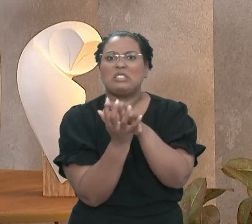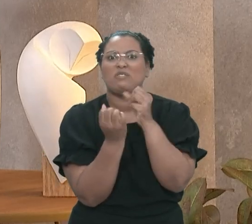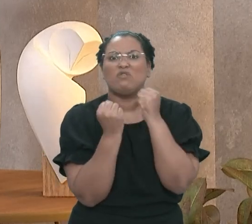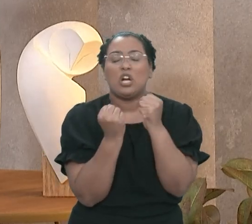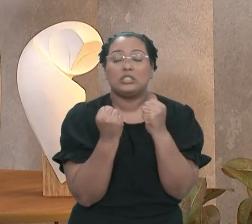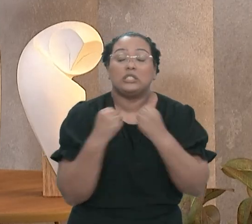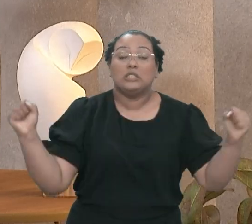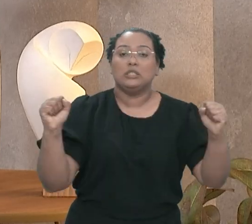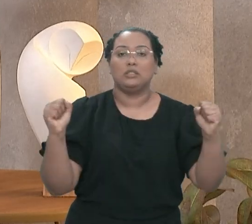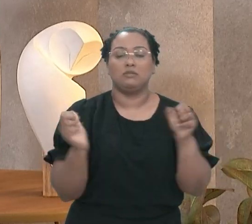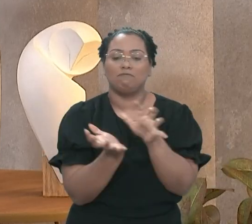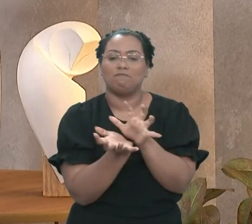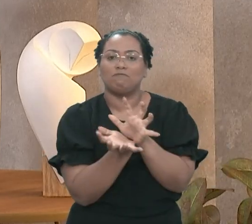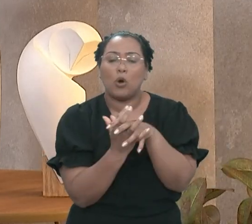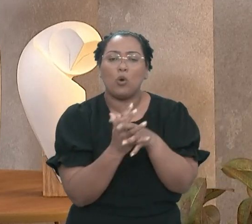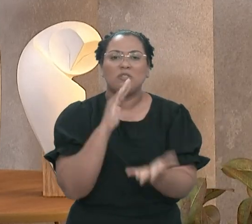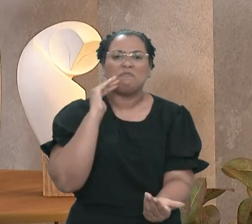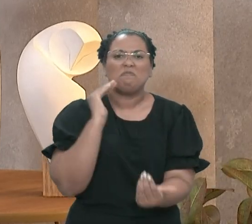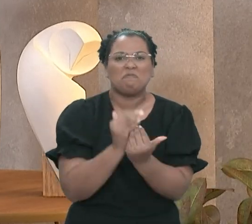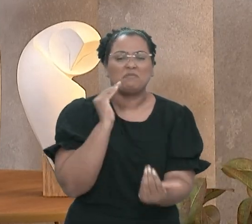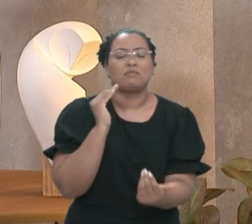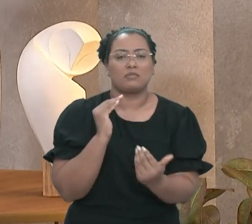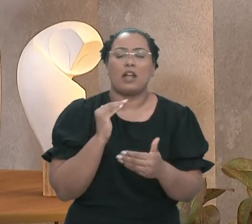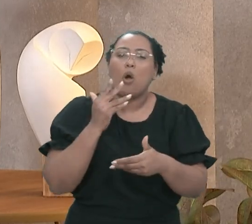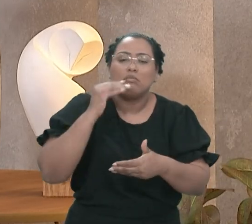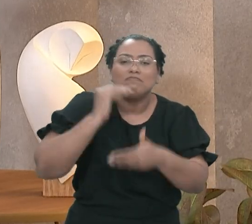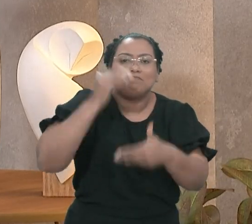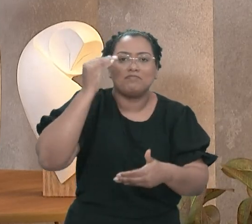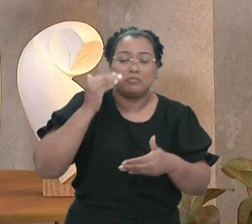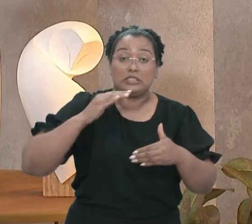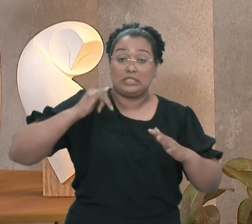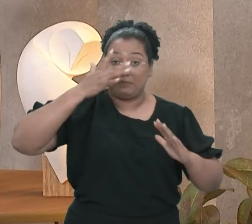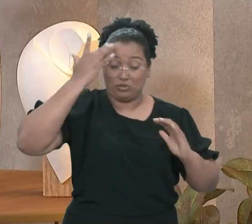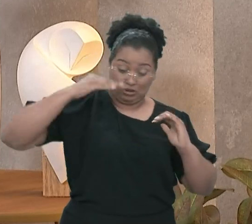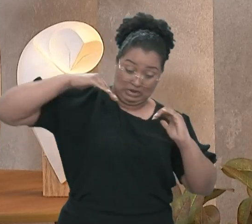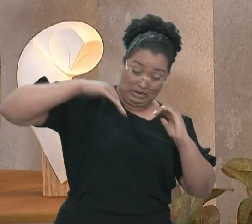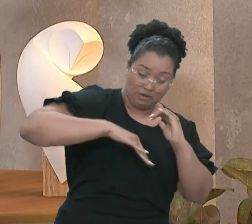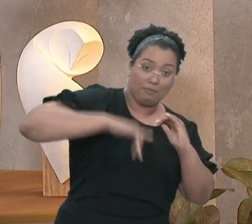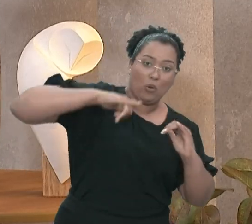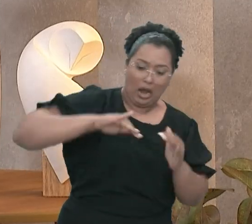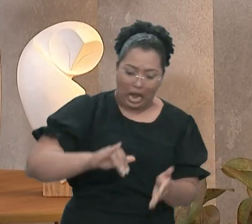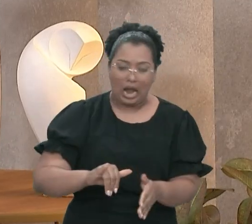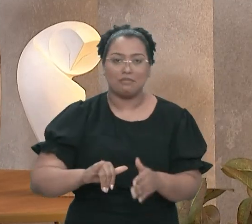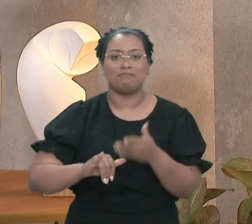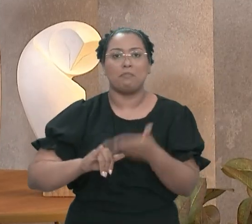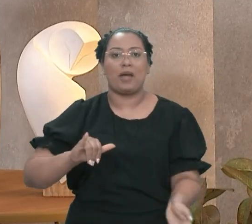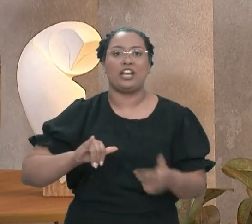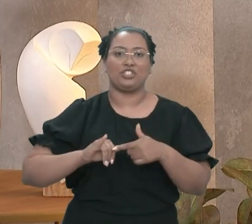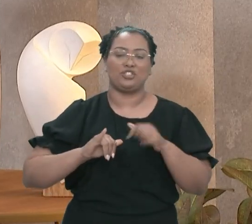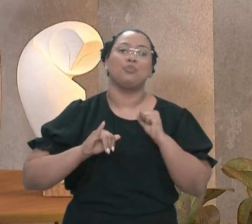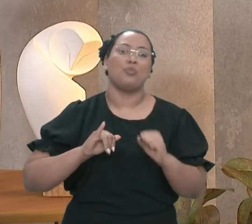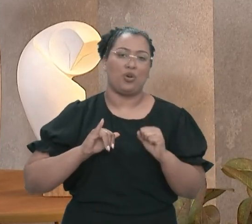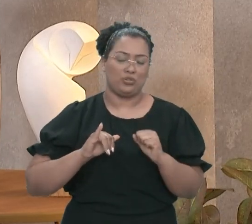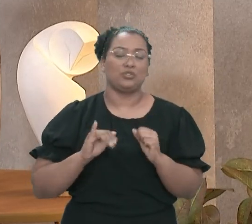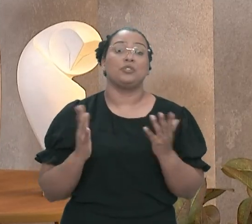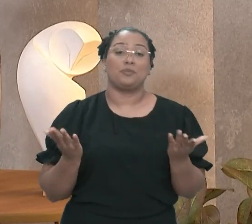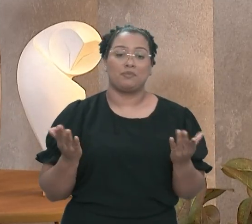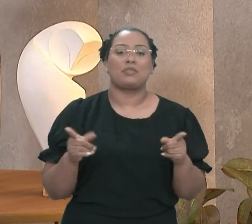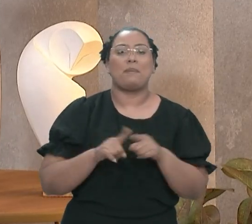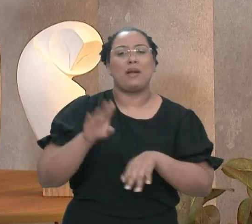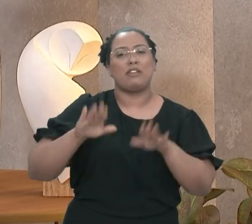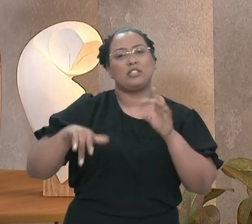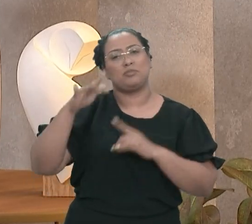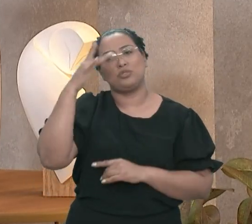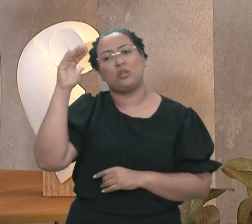né? Exatamente. E pode aí sim prejudicar a pessoa. Outros dizem que coloca